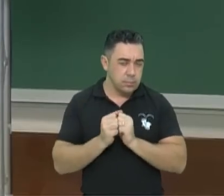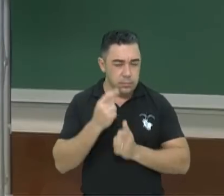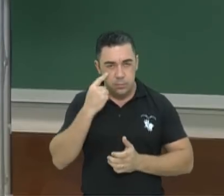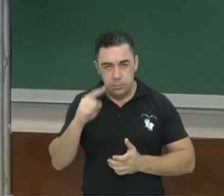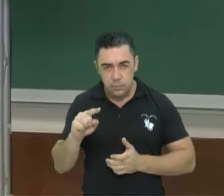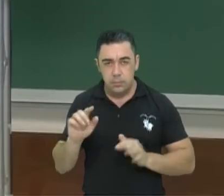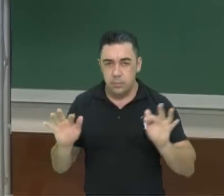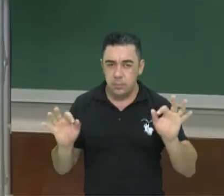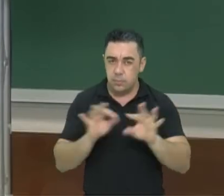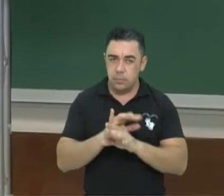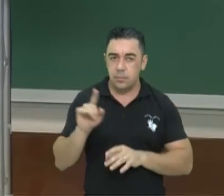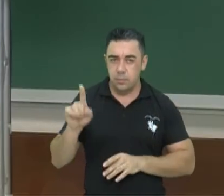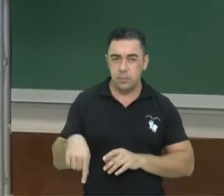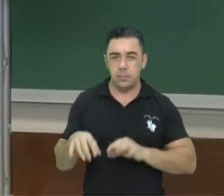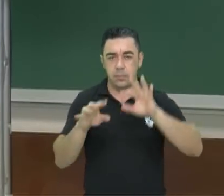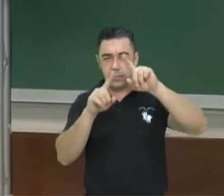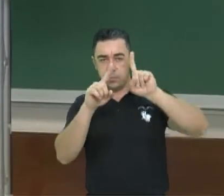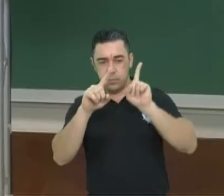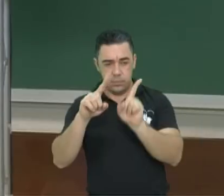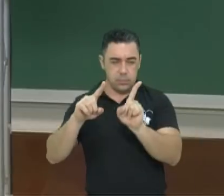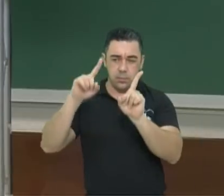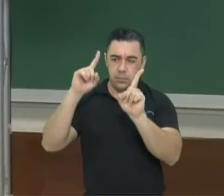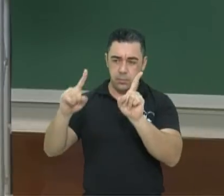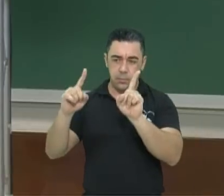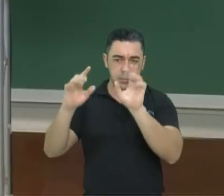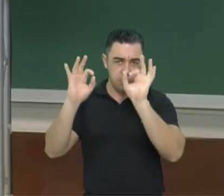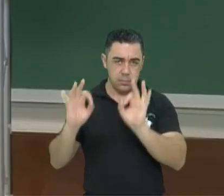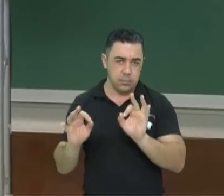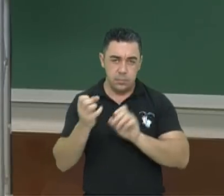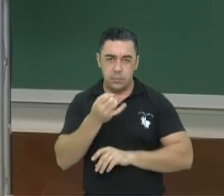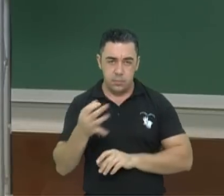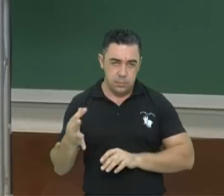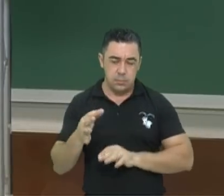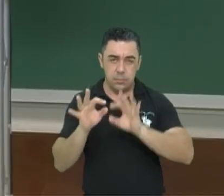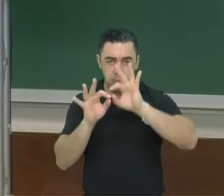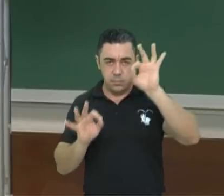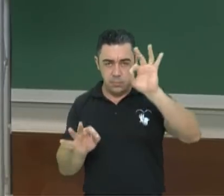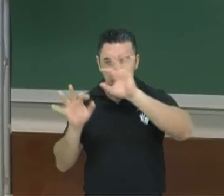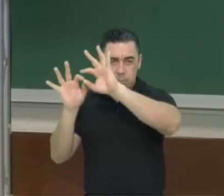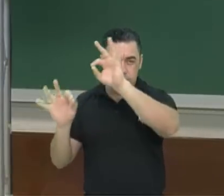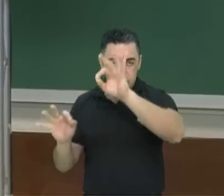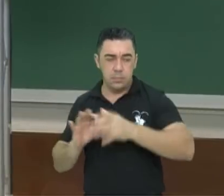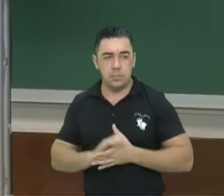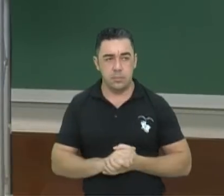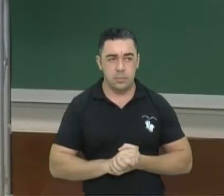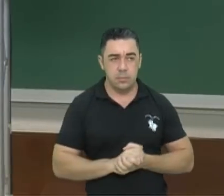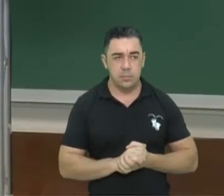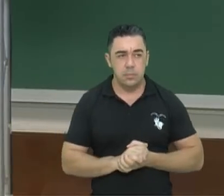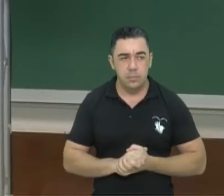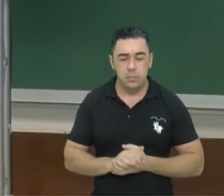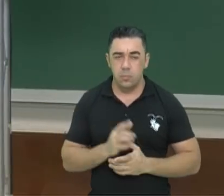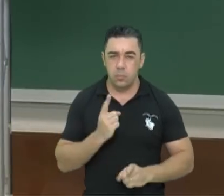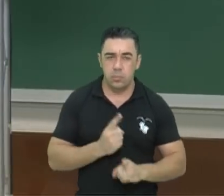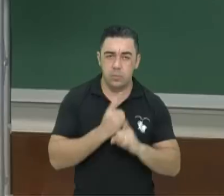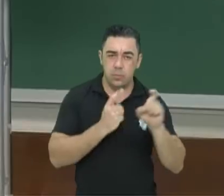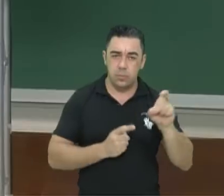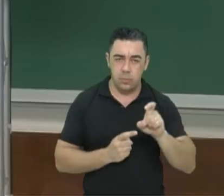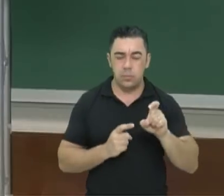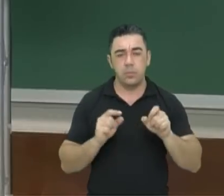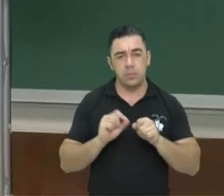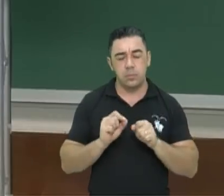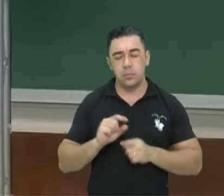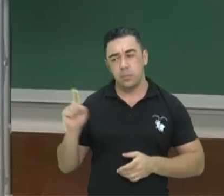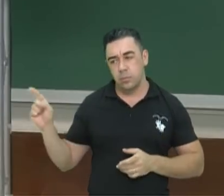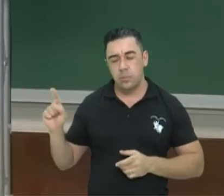realmente finalize em relação aos lados certos, né? Quanto esse lado vale, tá? Então, achei o meu x, porém, ele